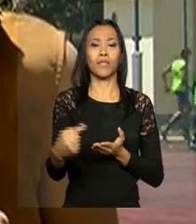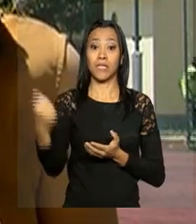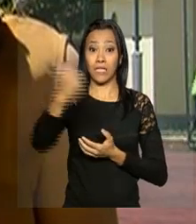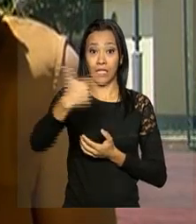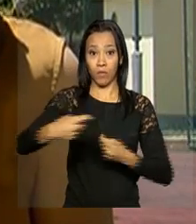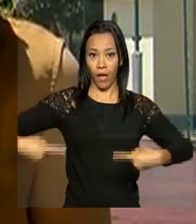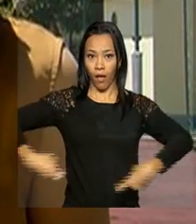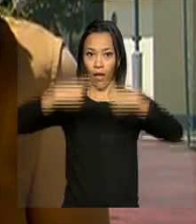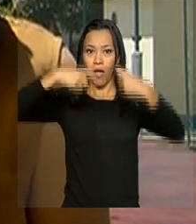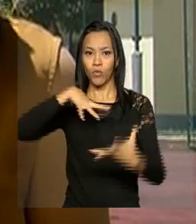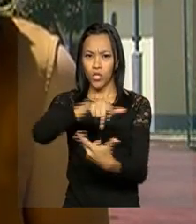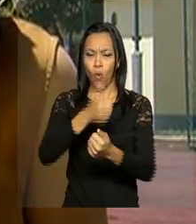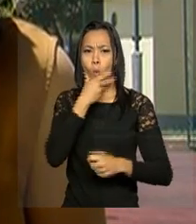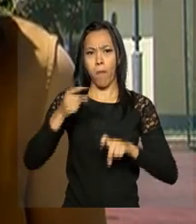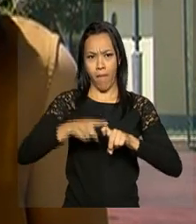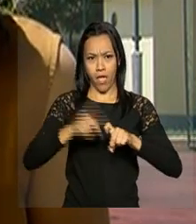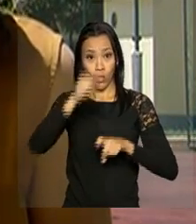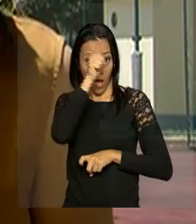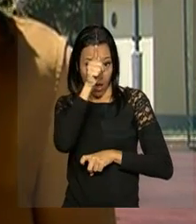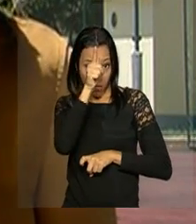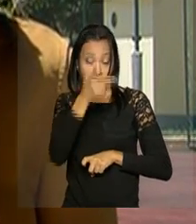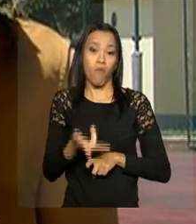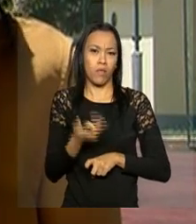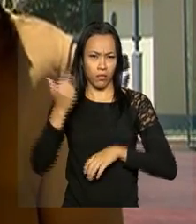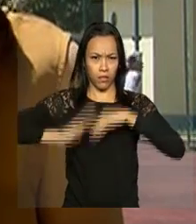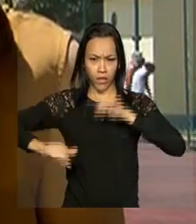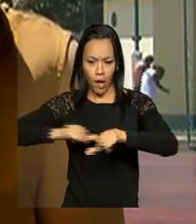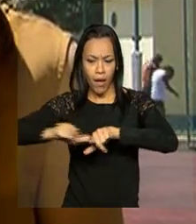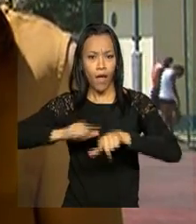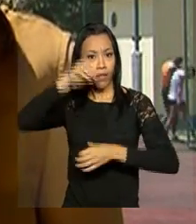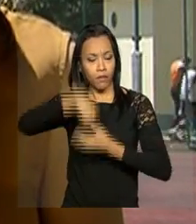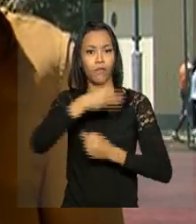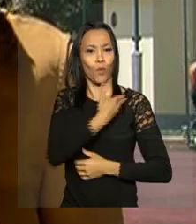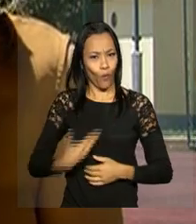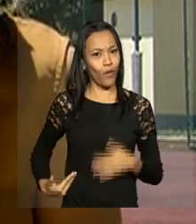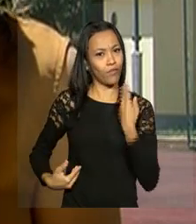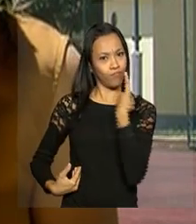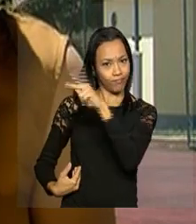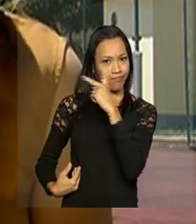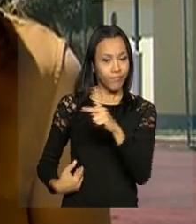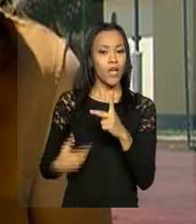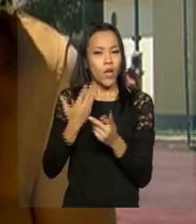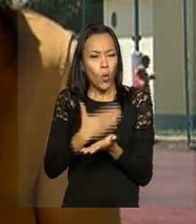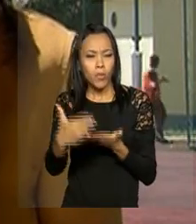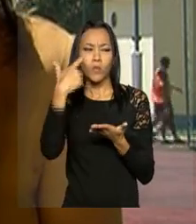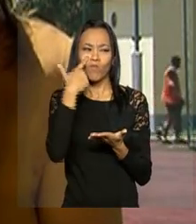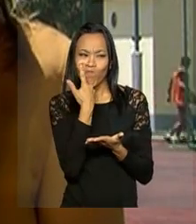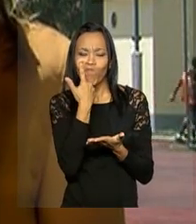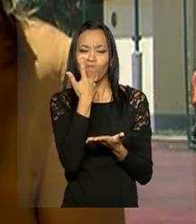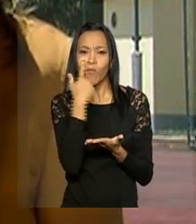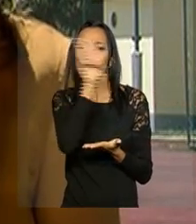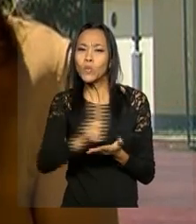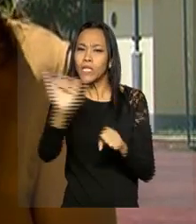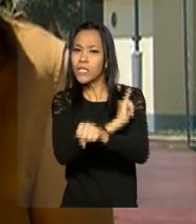Mundial, quando um médico alemão, o Dr. Ludwig Gutmann, que trabalhava para o governo britânico, começou a utilizar o esporte na